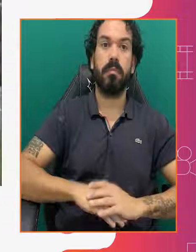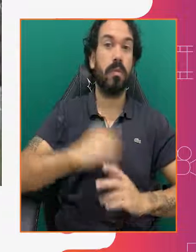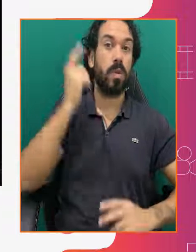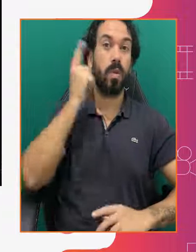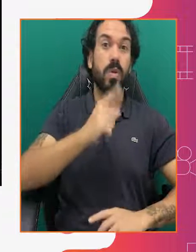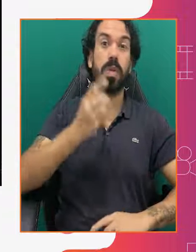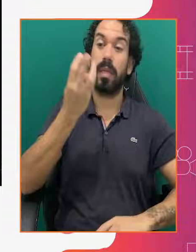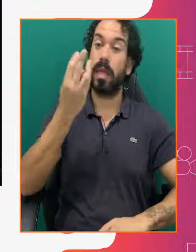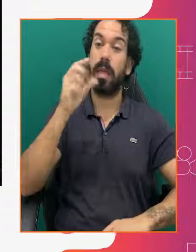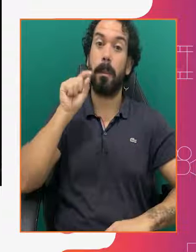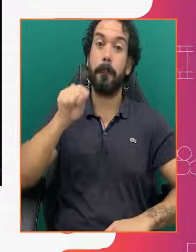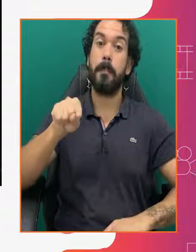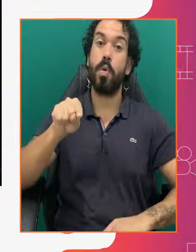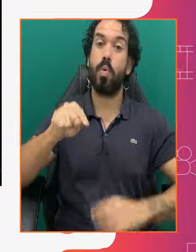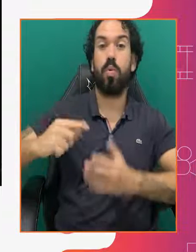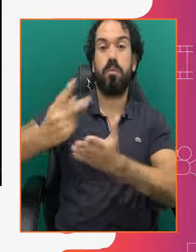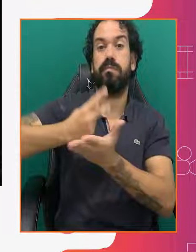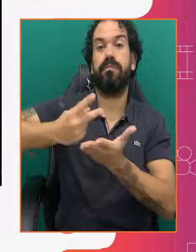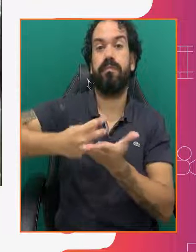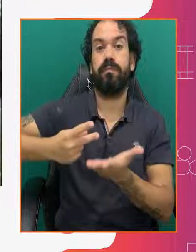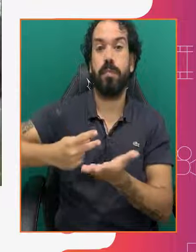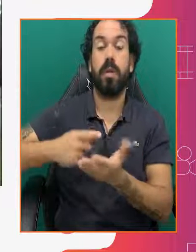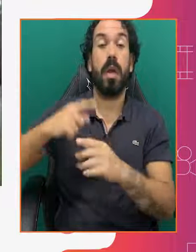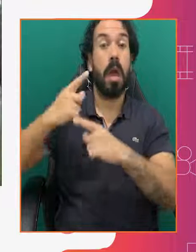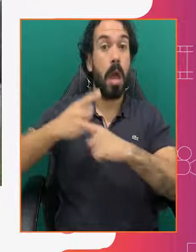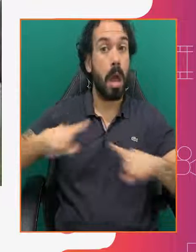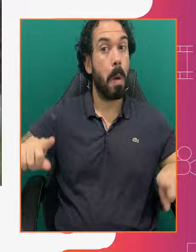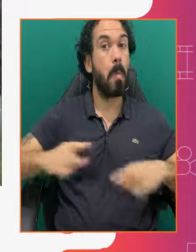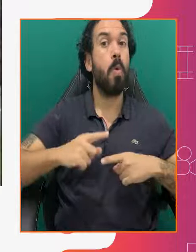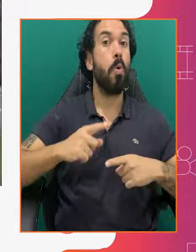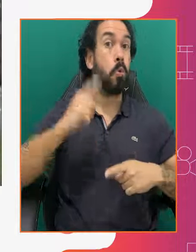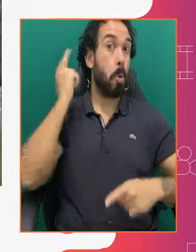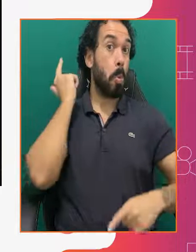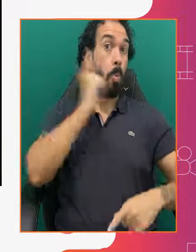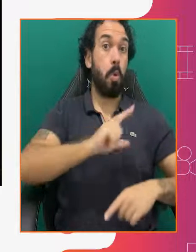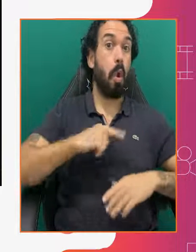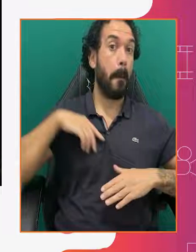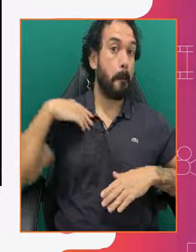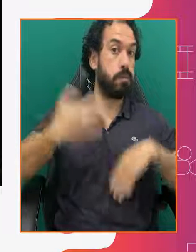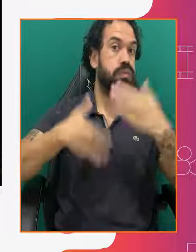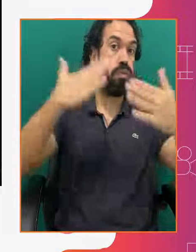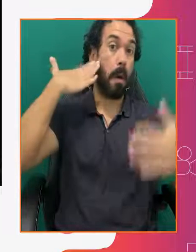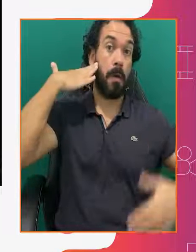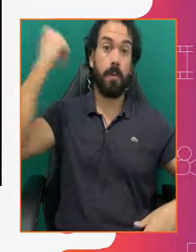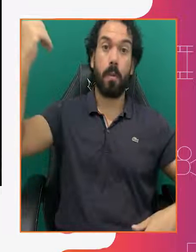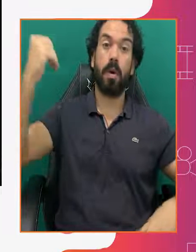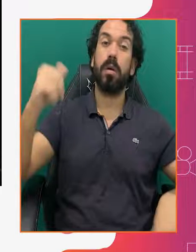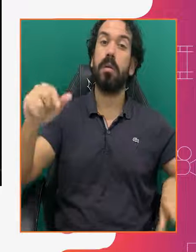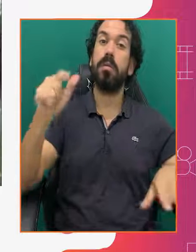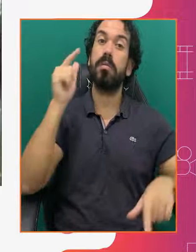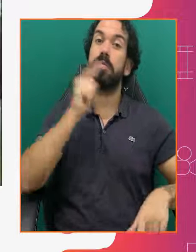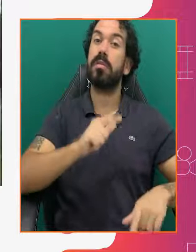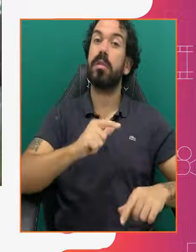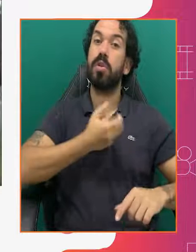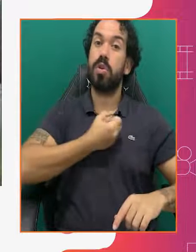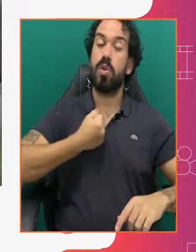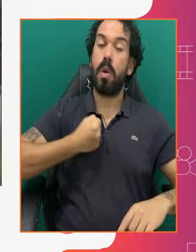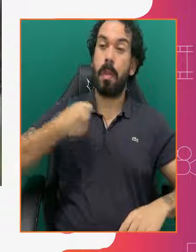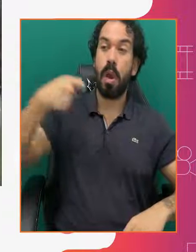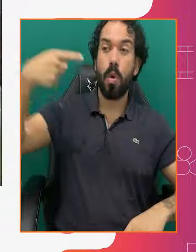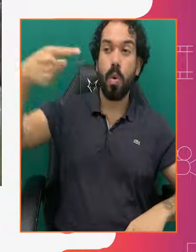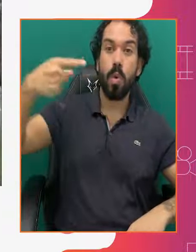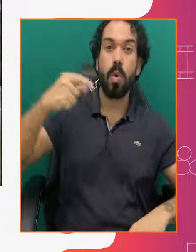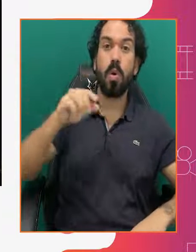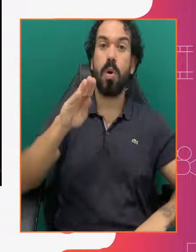uma quantidade de 3.000 desenhos. A música se tornou um enorme sucesso e alcançou inclusive a